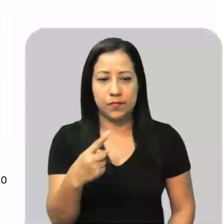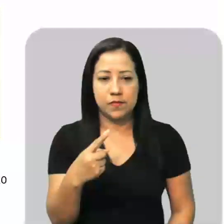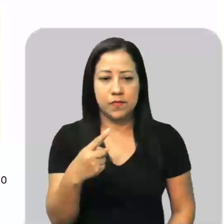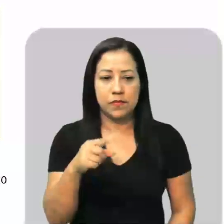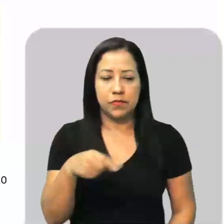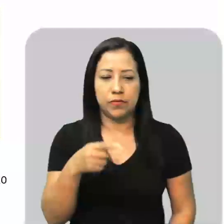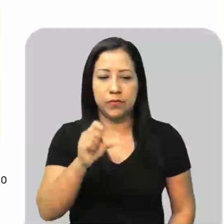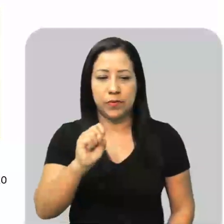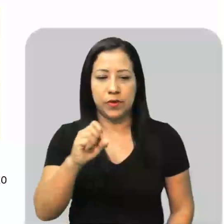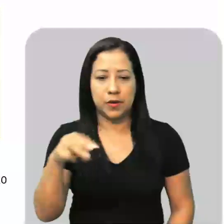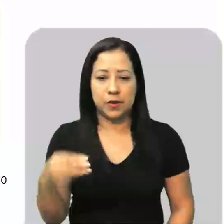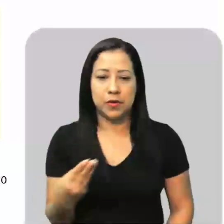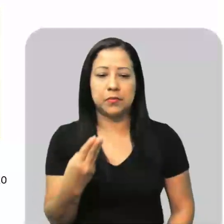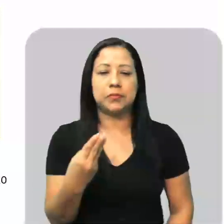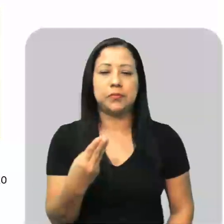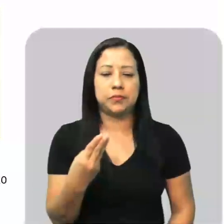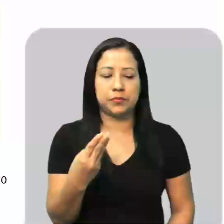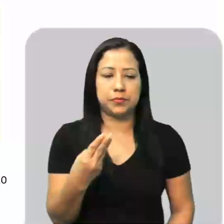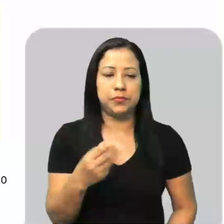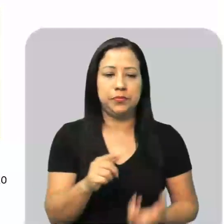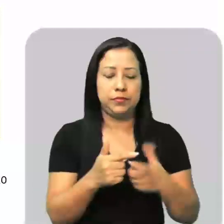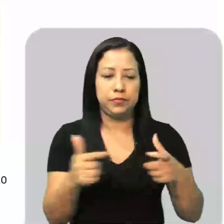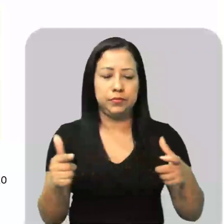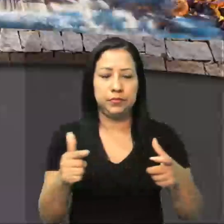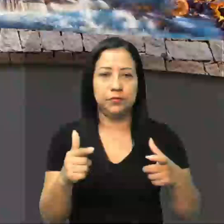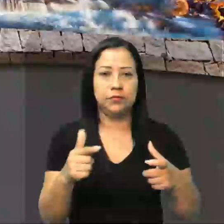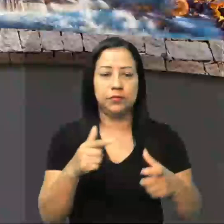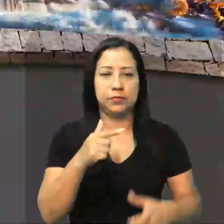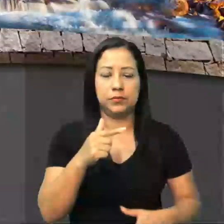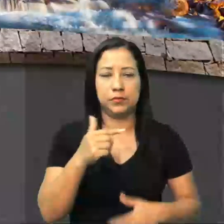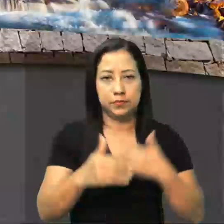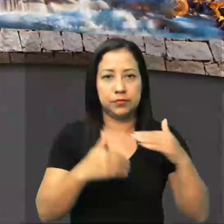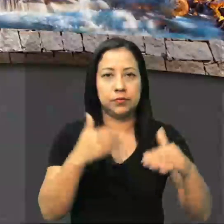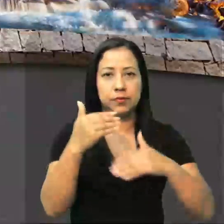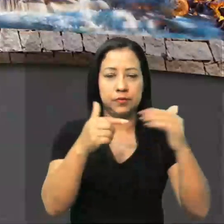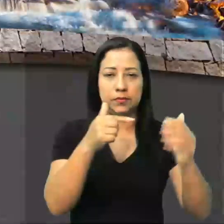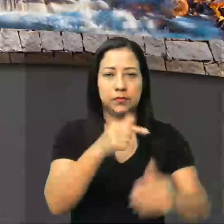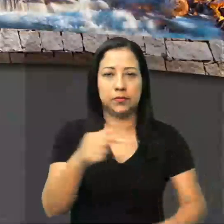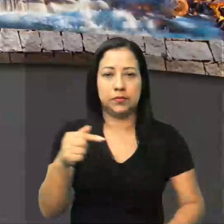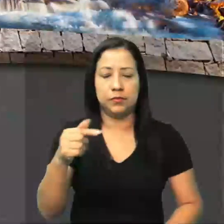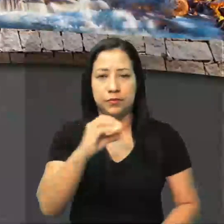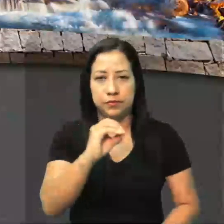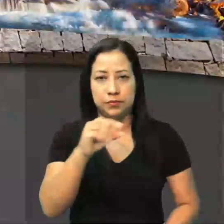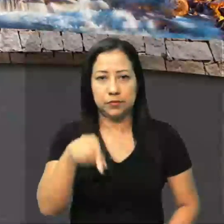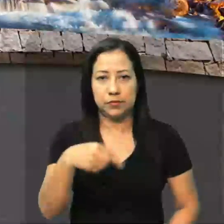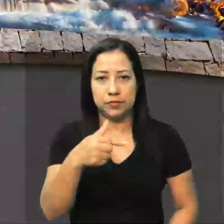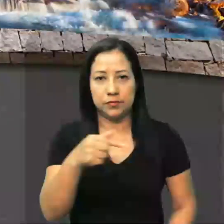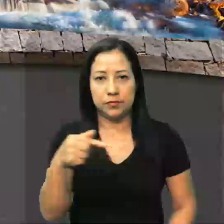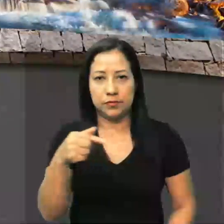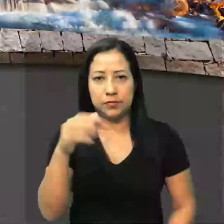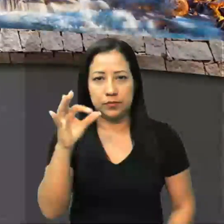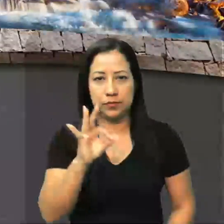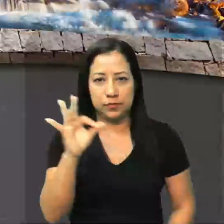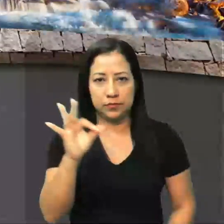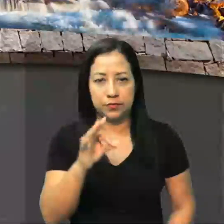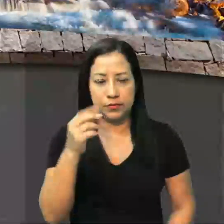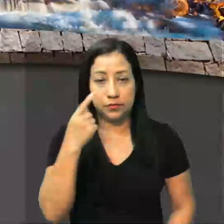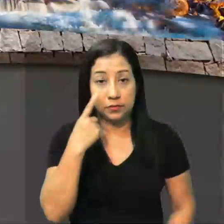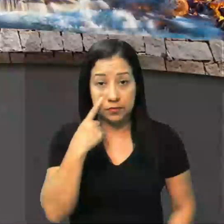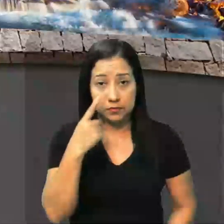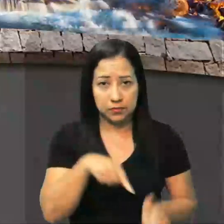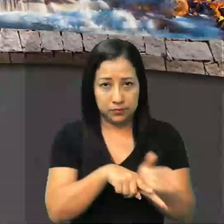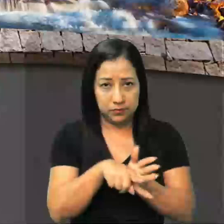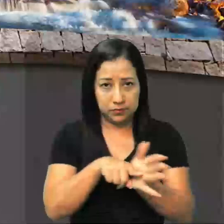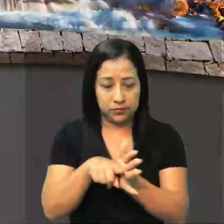crescendo 0,77% em relação a 2019. Observe como os dados são